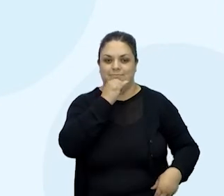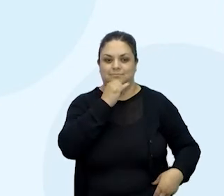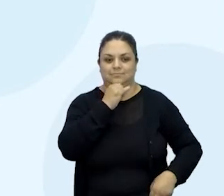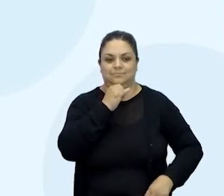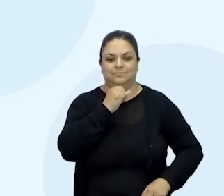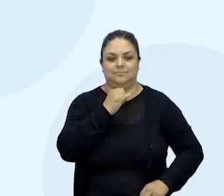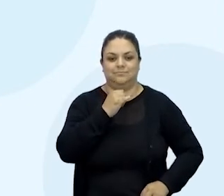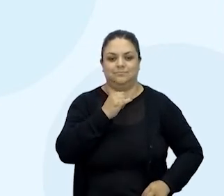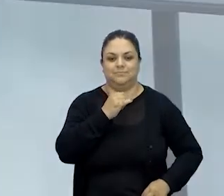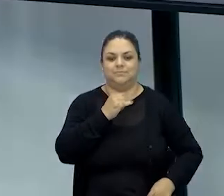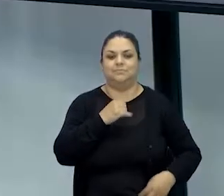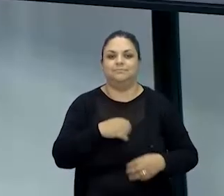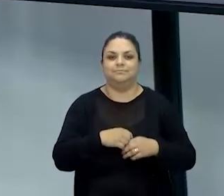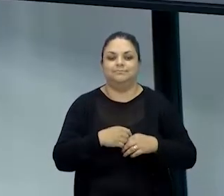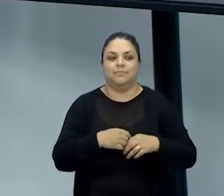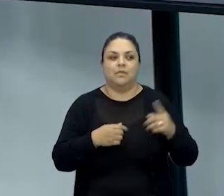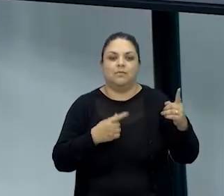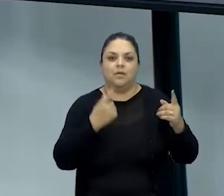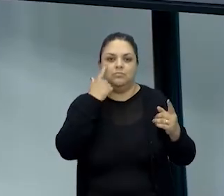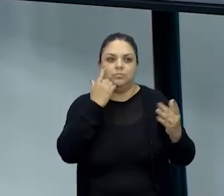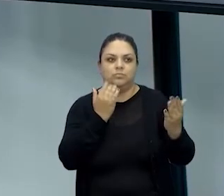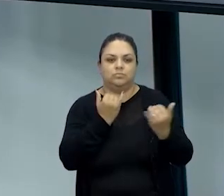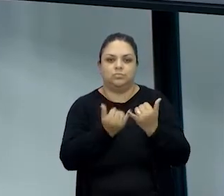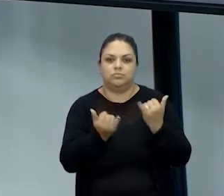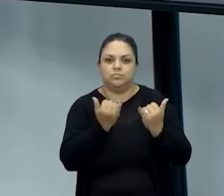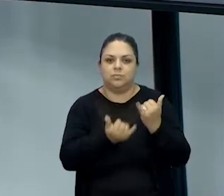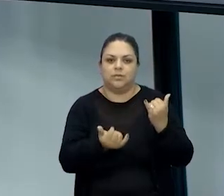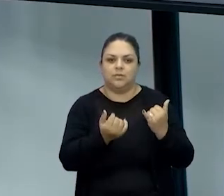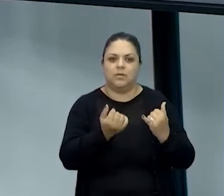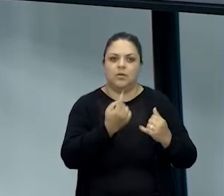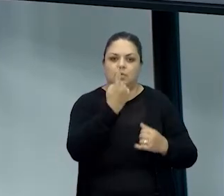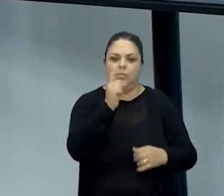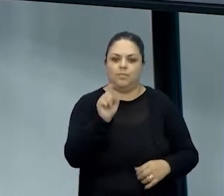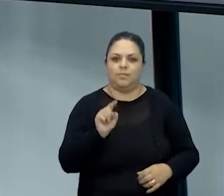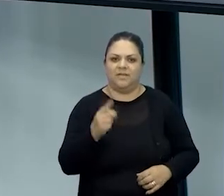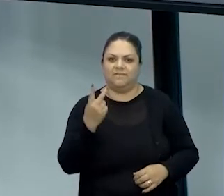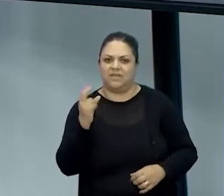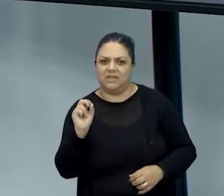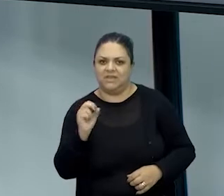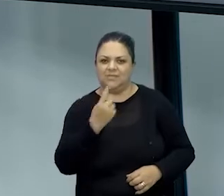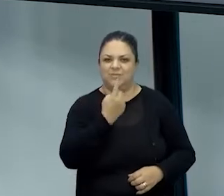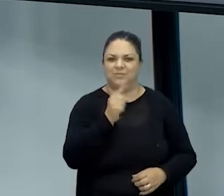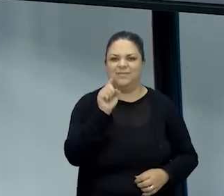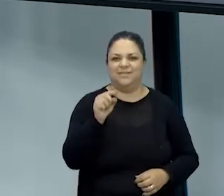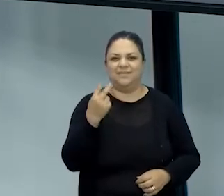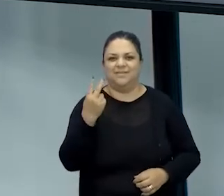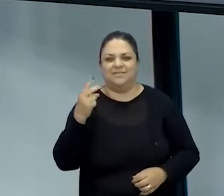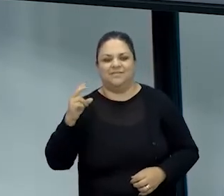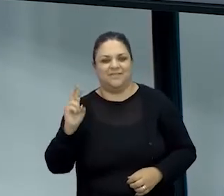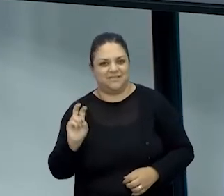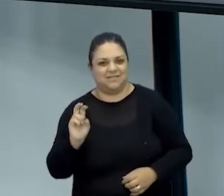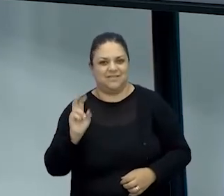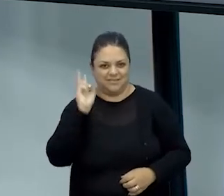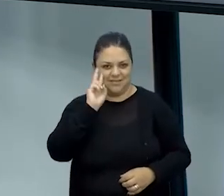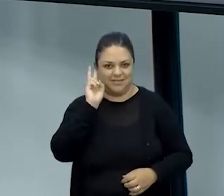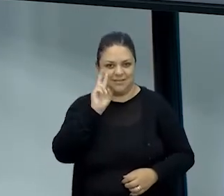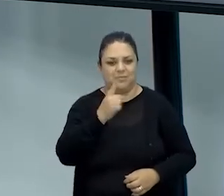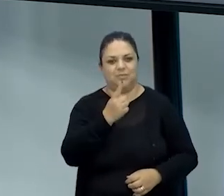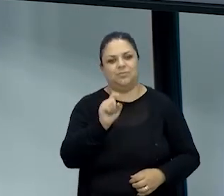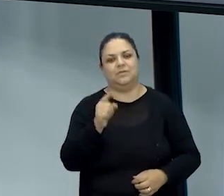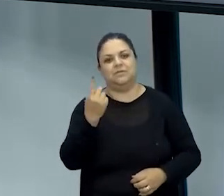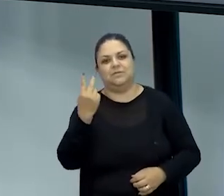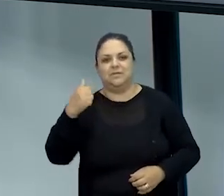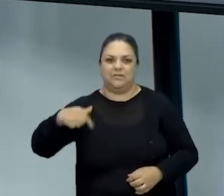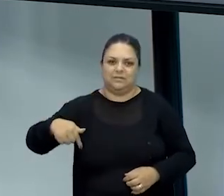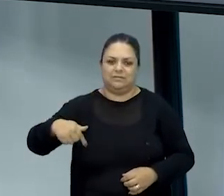razão de proporção que eu vou escolher, se é 1 para 20, 1 para 25, 1 para 50, 1 para 75, e aí é a escolha de vocês,